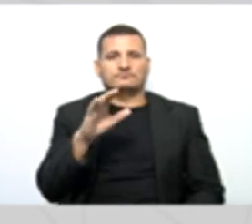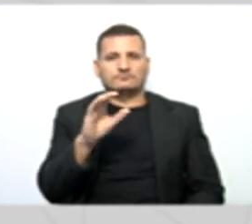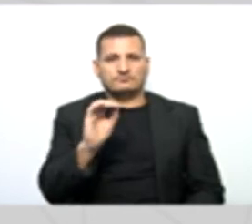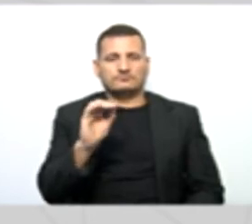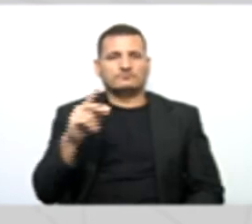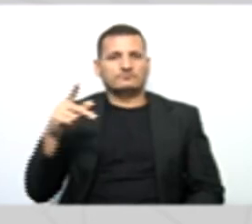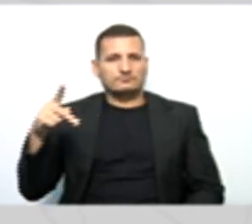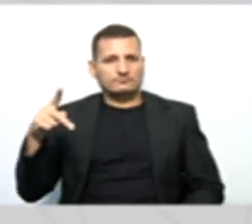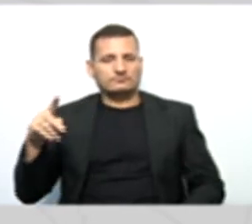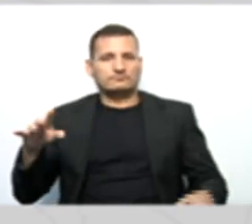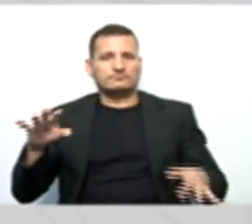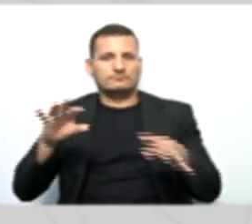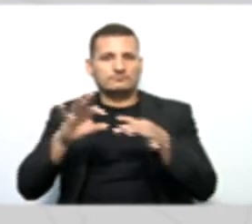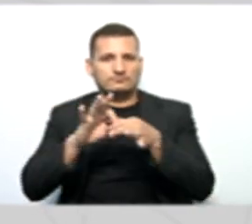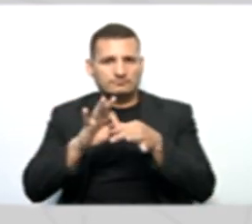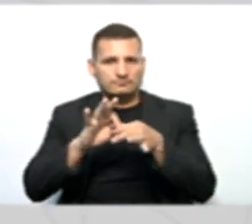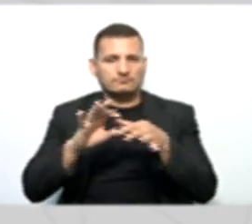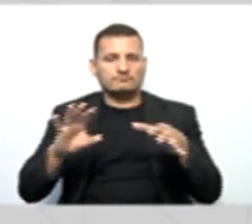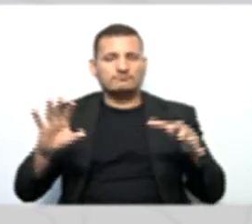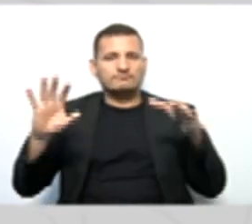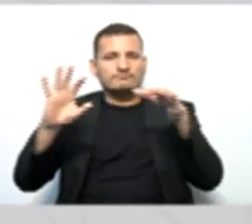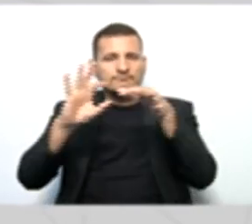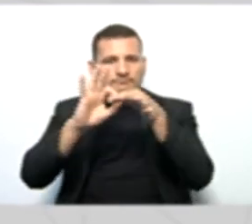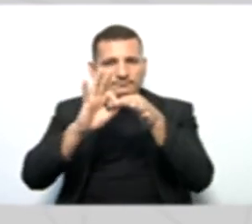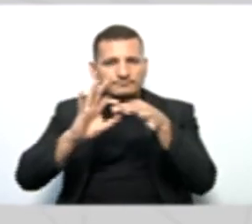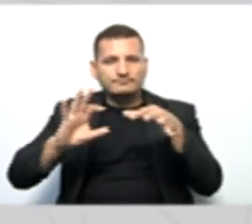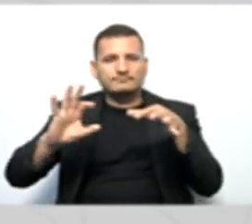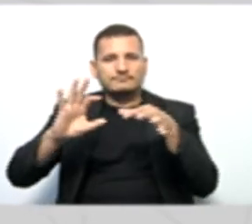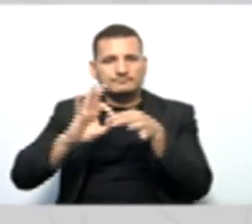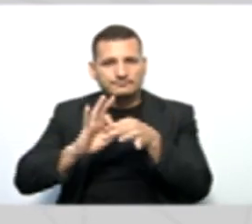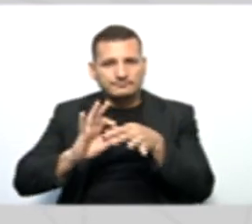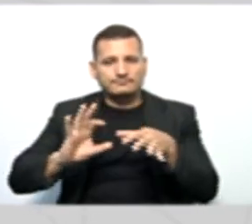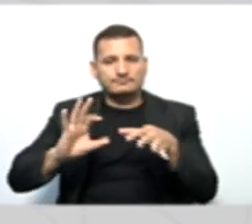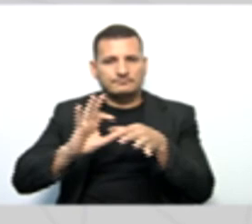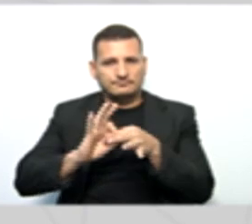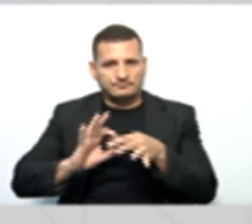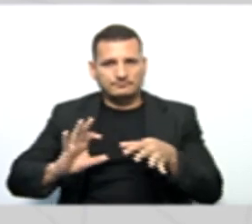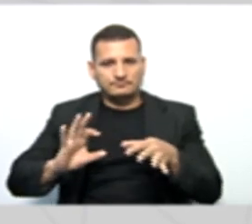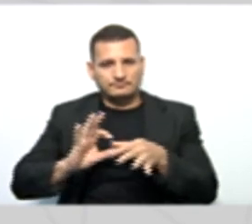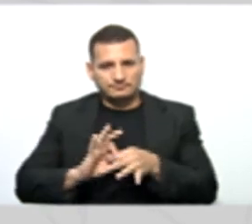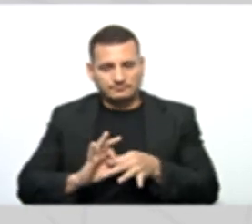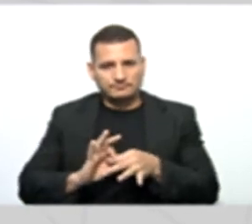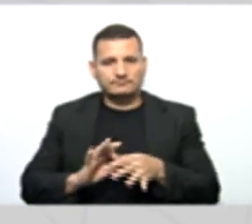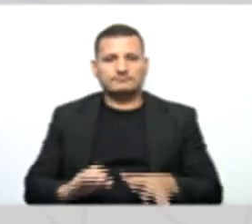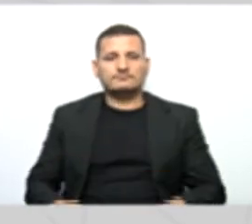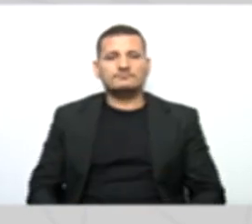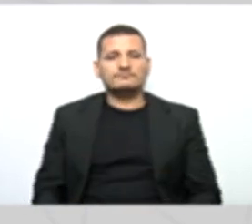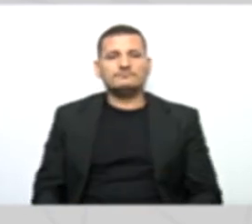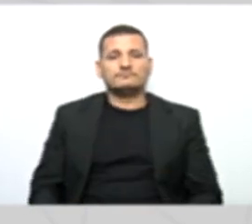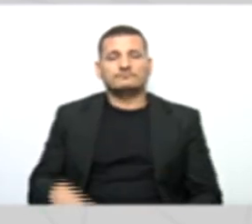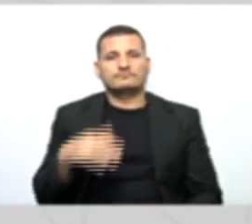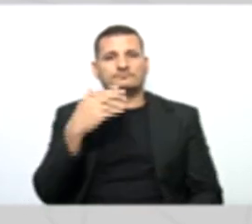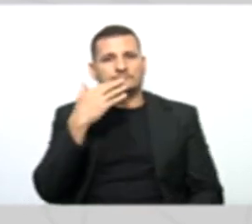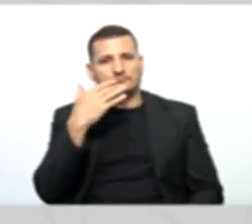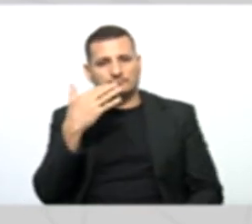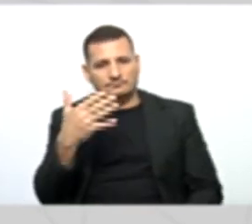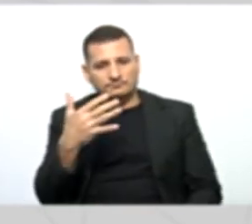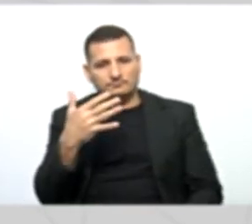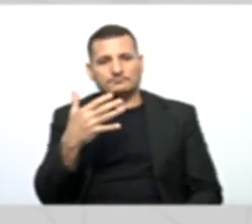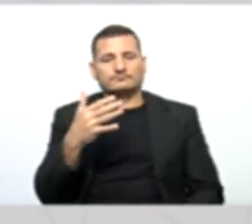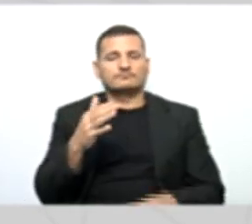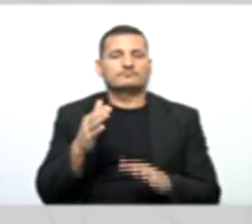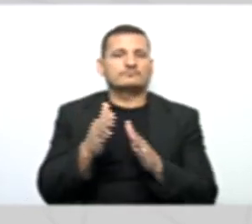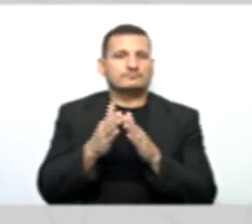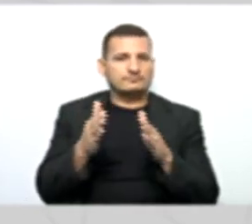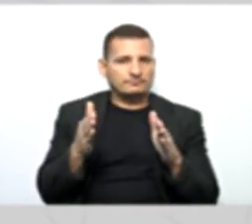Recebe o parâmetro P. Muito bem, muito bem. Criamos os atributos. Cor, tamanho,